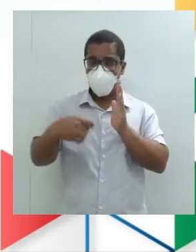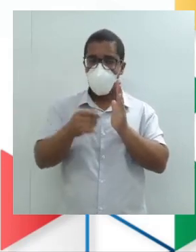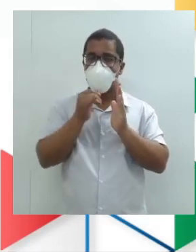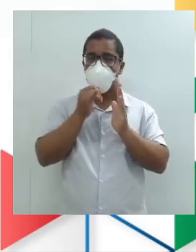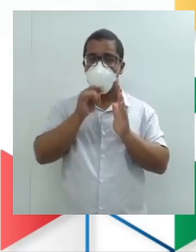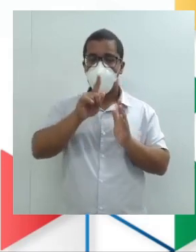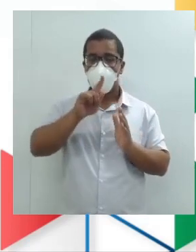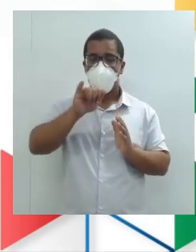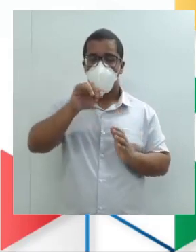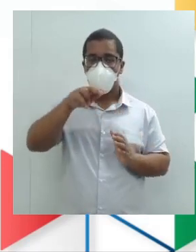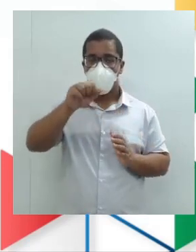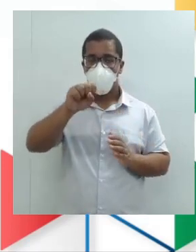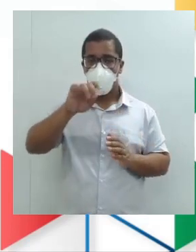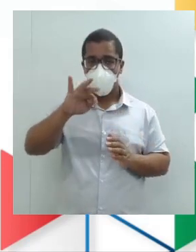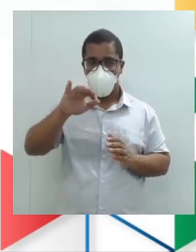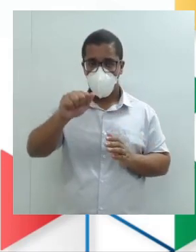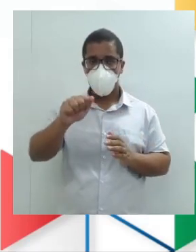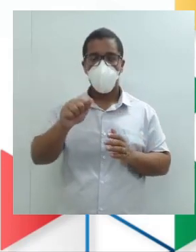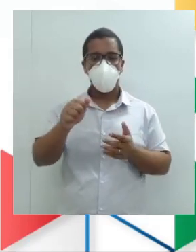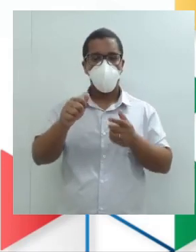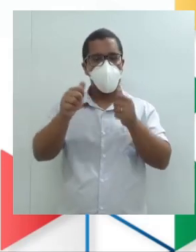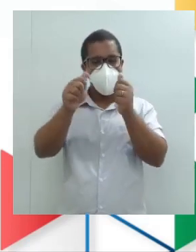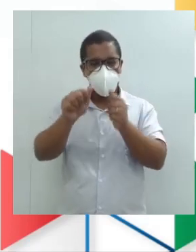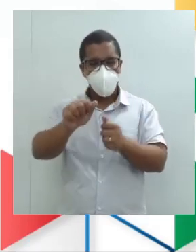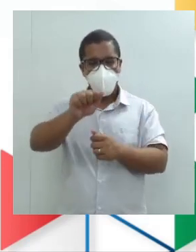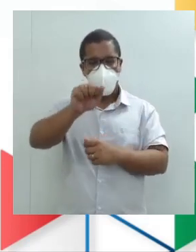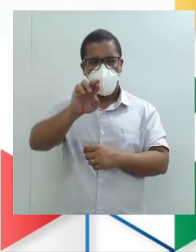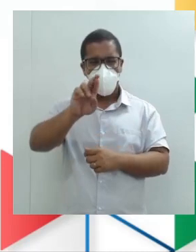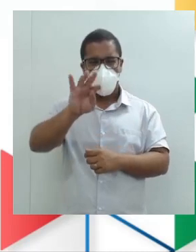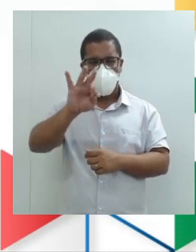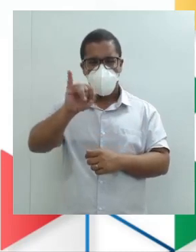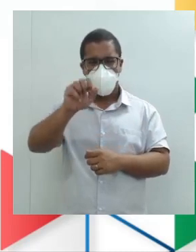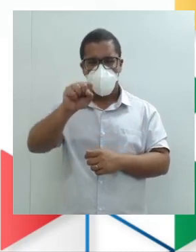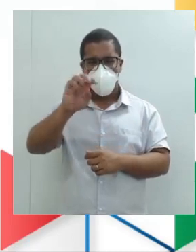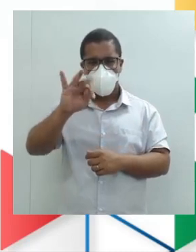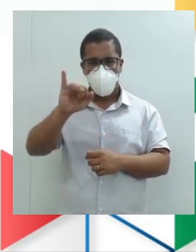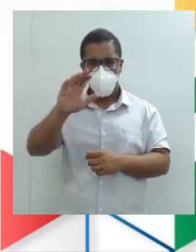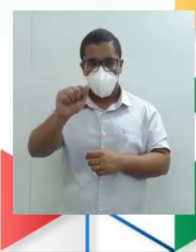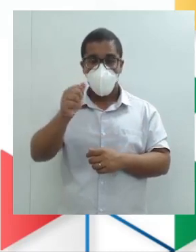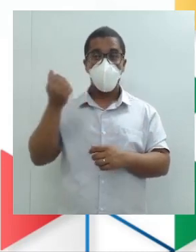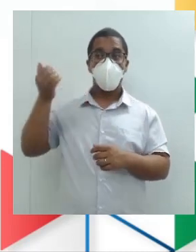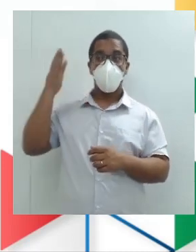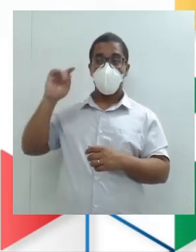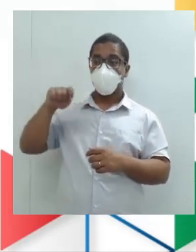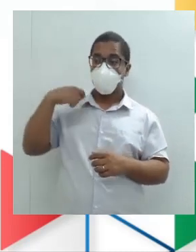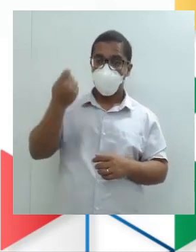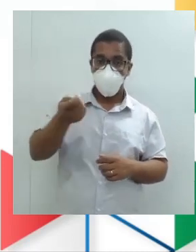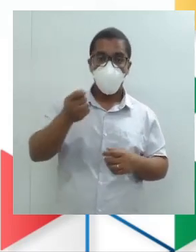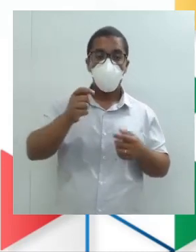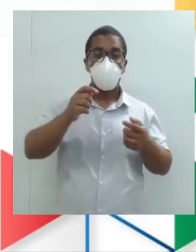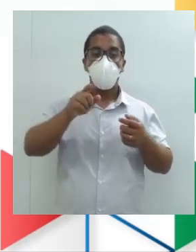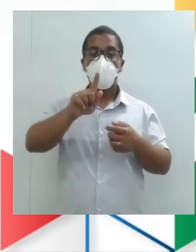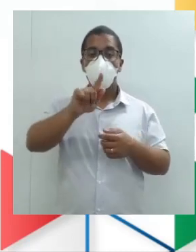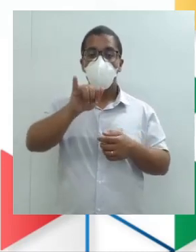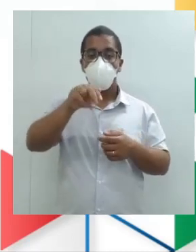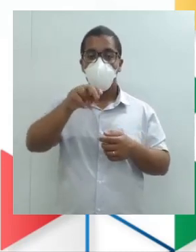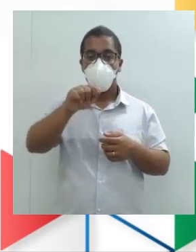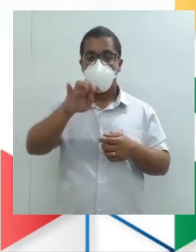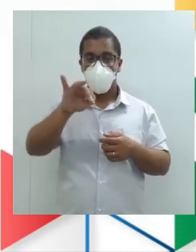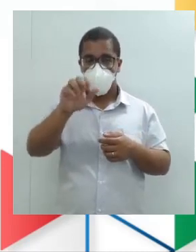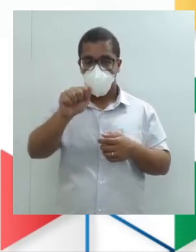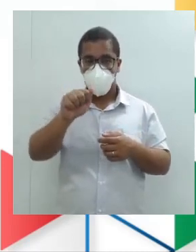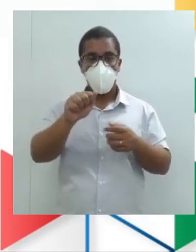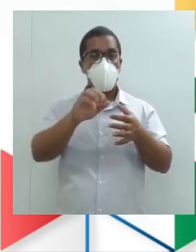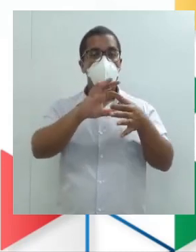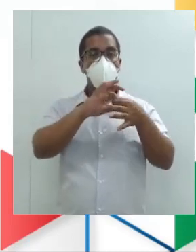ginástica artística, que era antigamente chamada ginástica olímpica. Então, quando uma pessoa vai